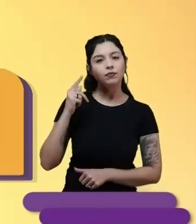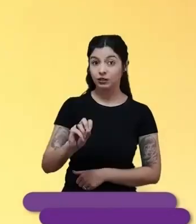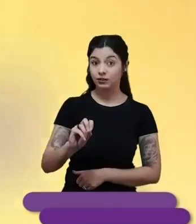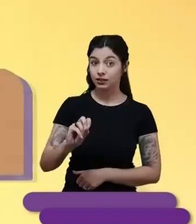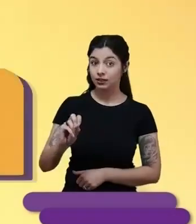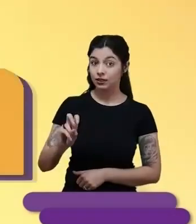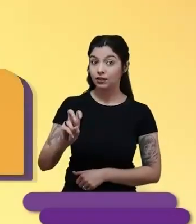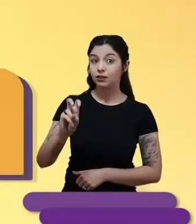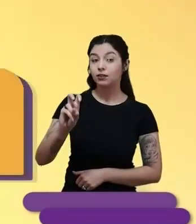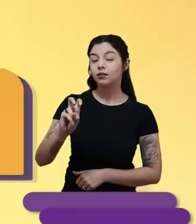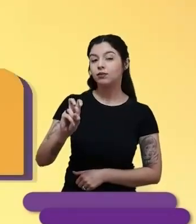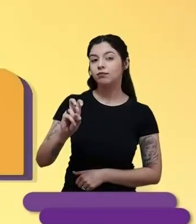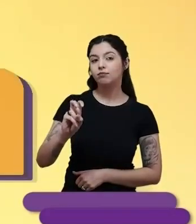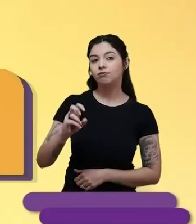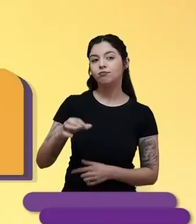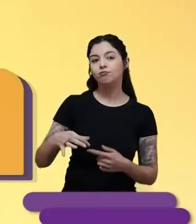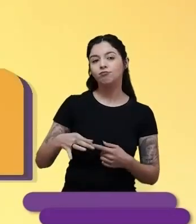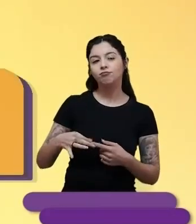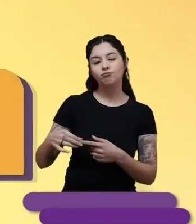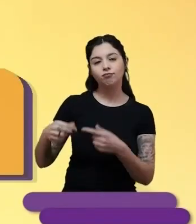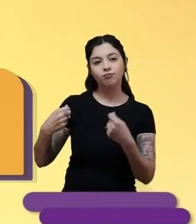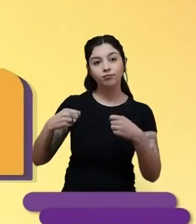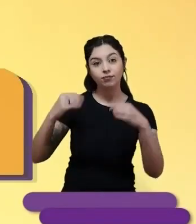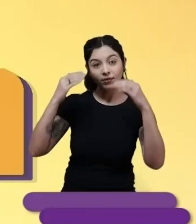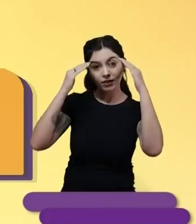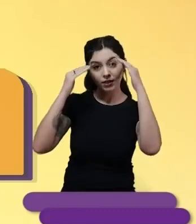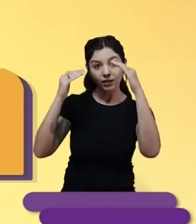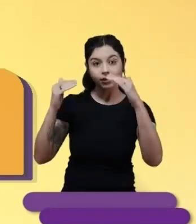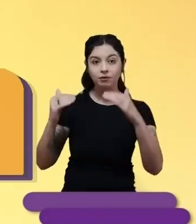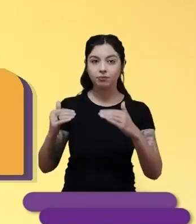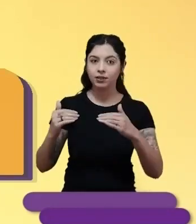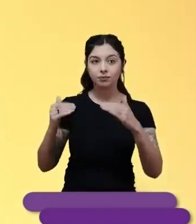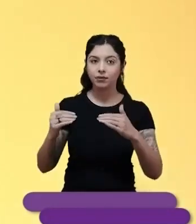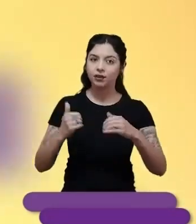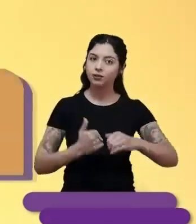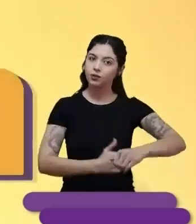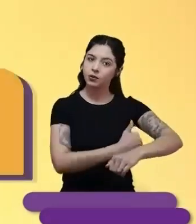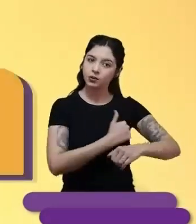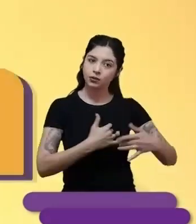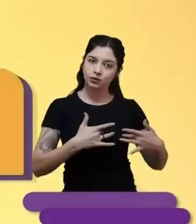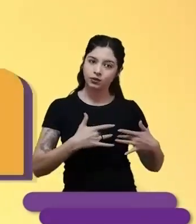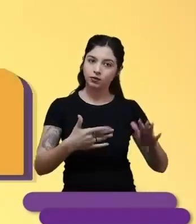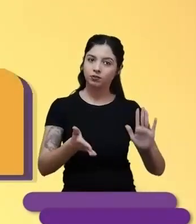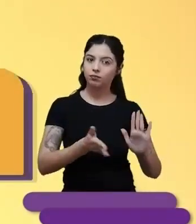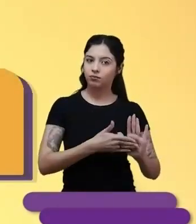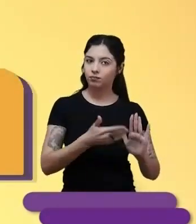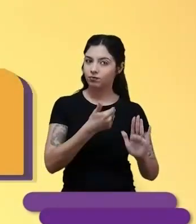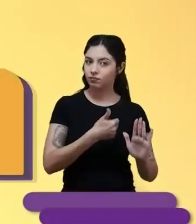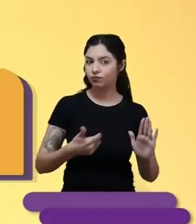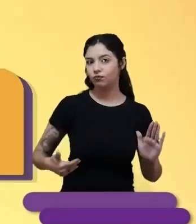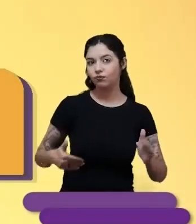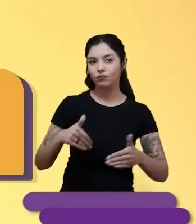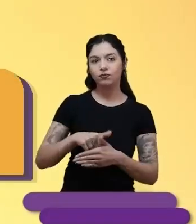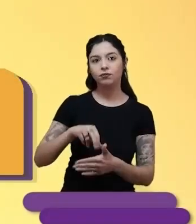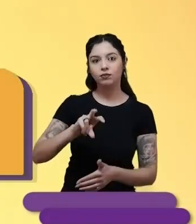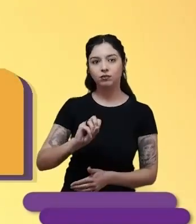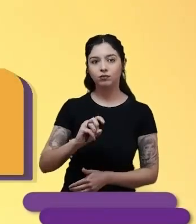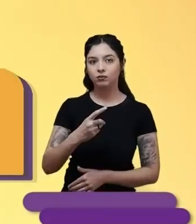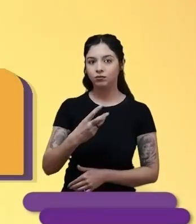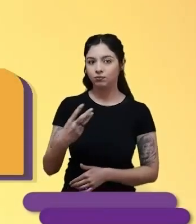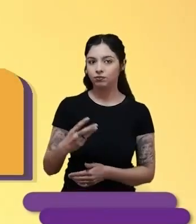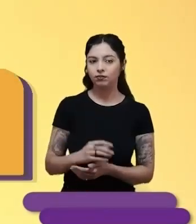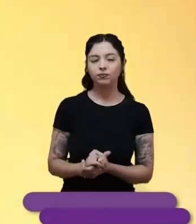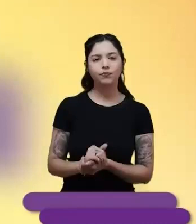mudar essa história. Zila, 5005. A periferia merece respeito. Cozinha Solidária como política pública. Cláudia